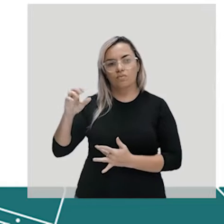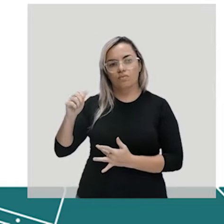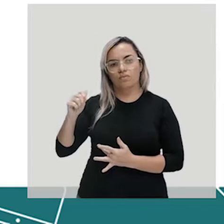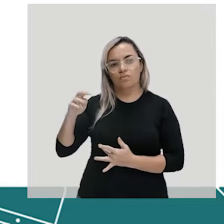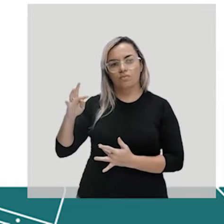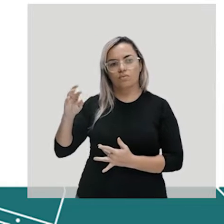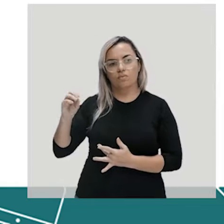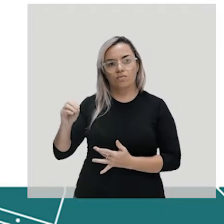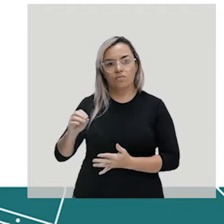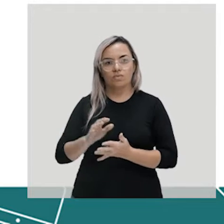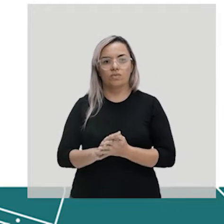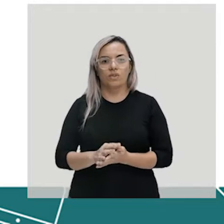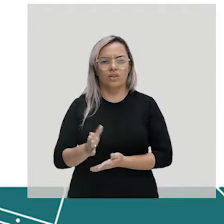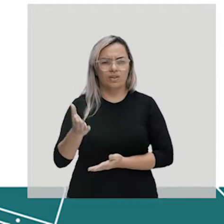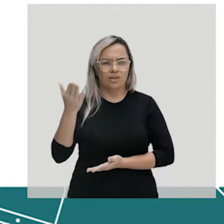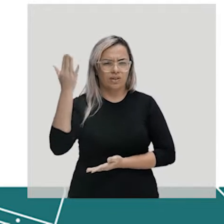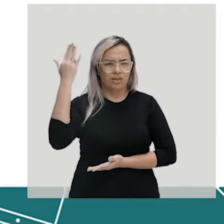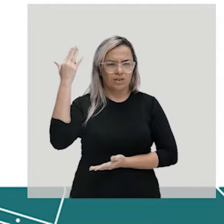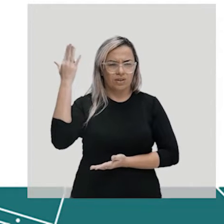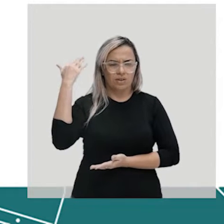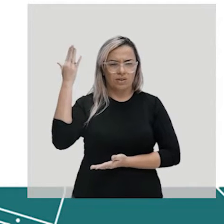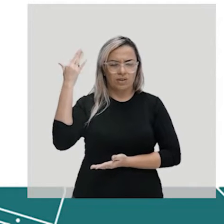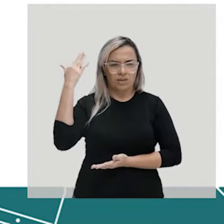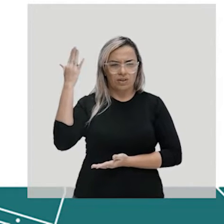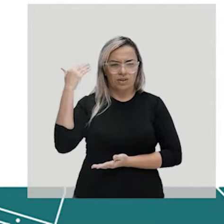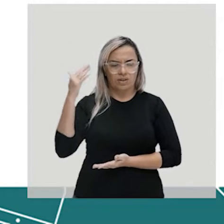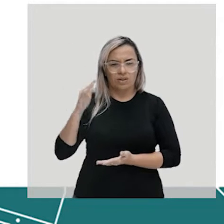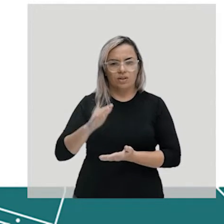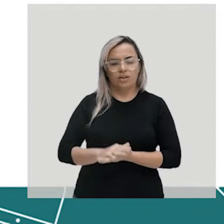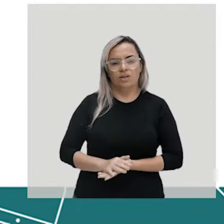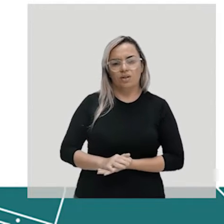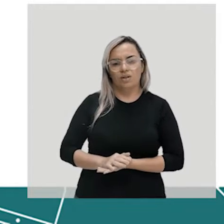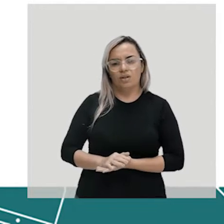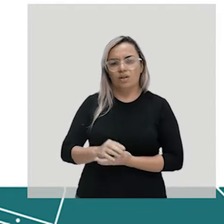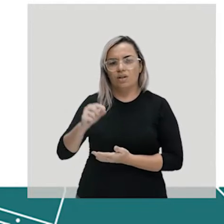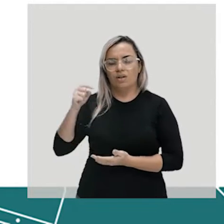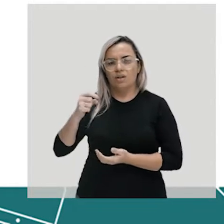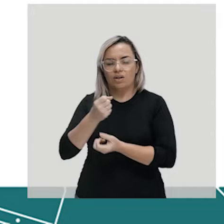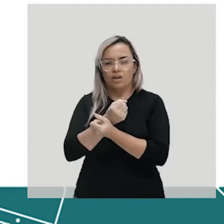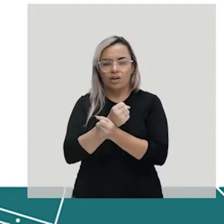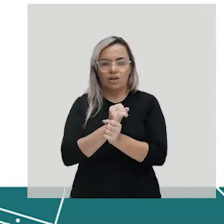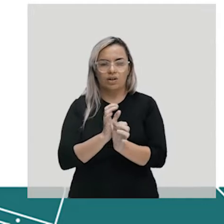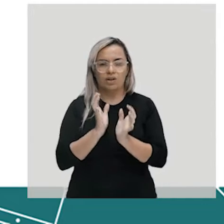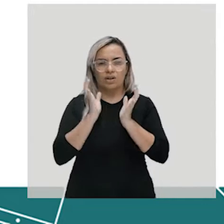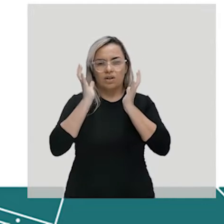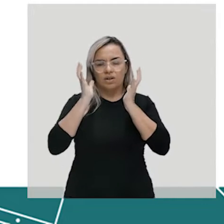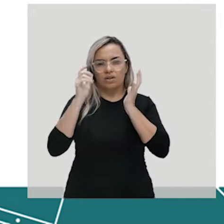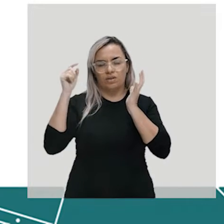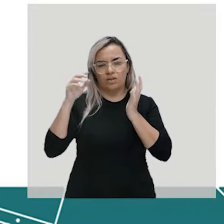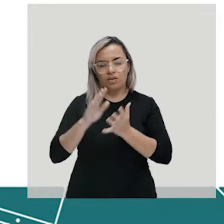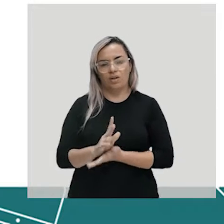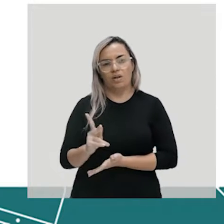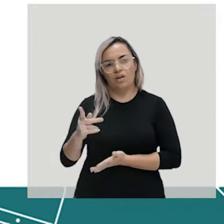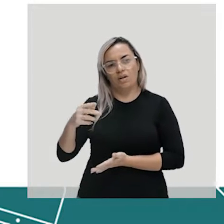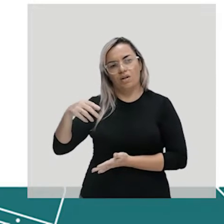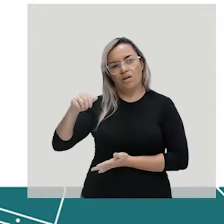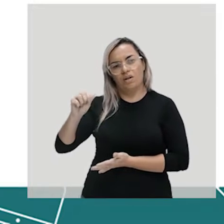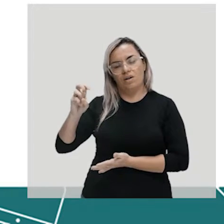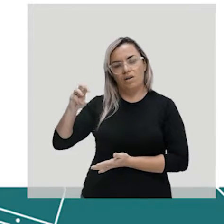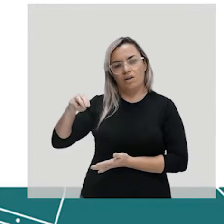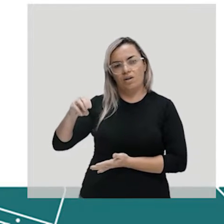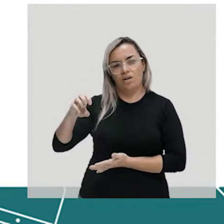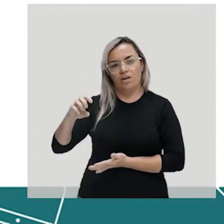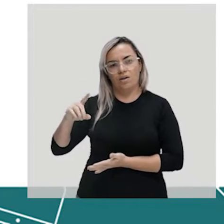período do drama Shakespeare yano peças Como Romeu e Julieta Hamlet todas essas Produções teatrais ainda se mantém